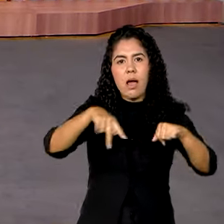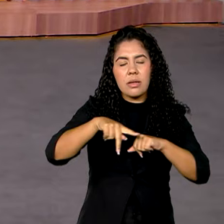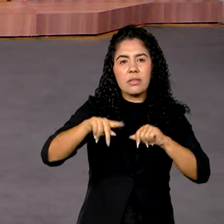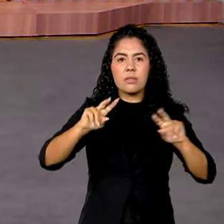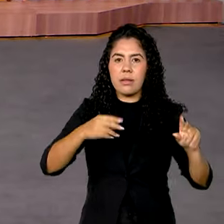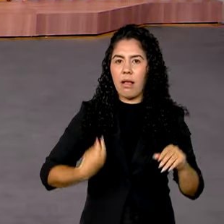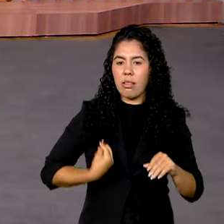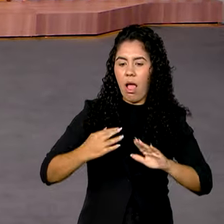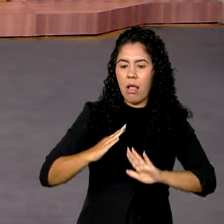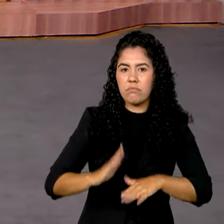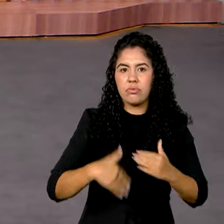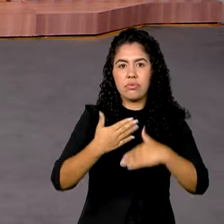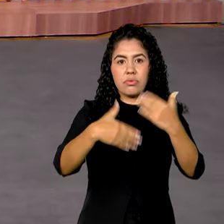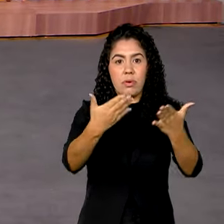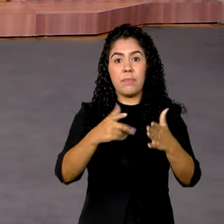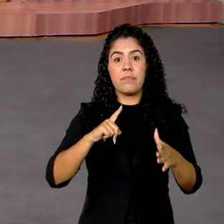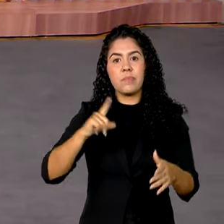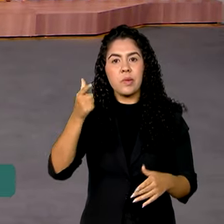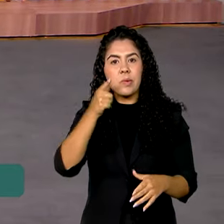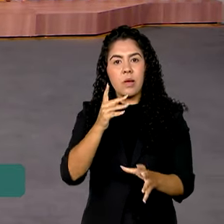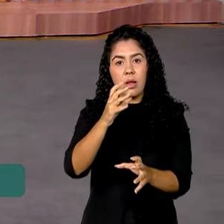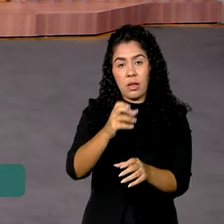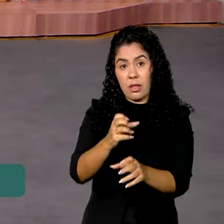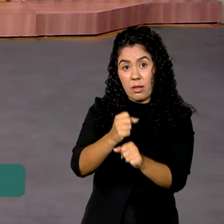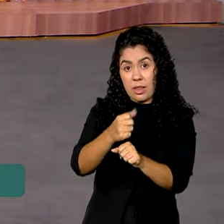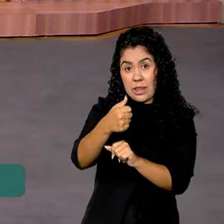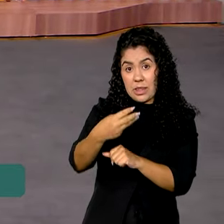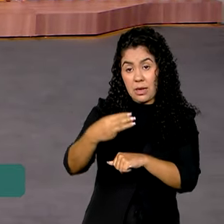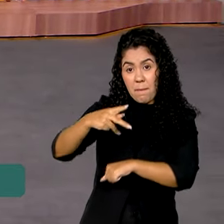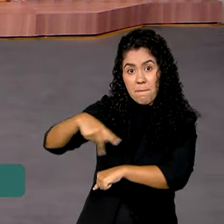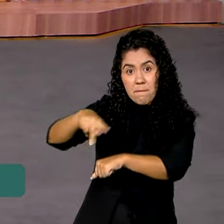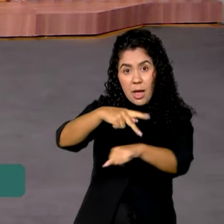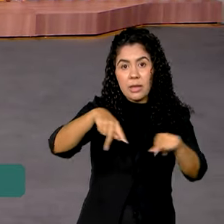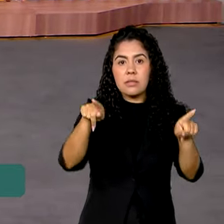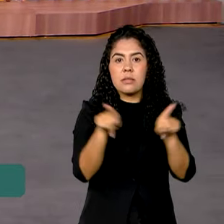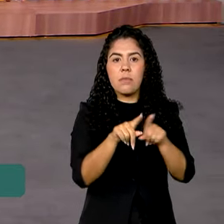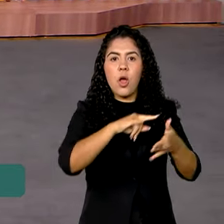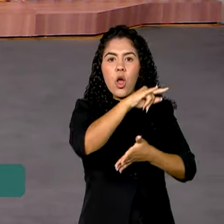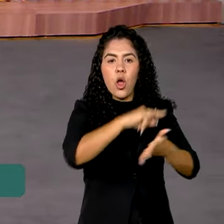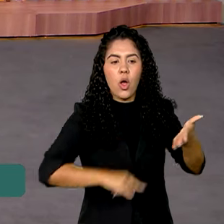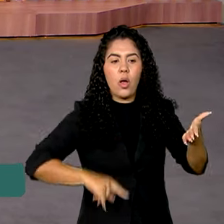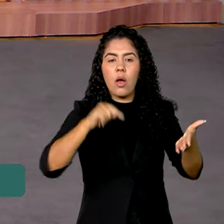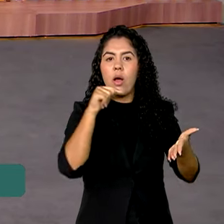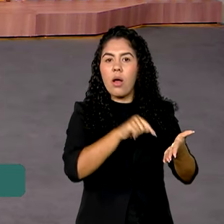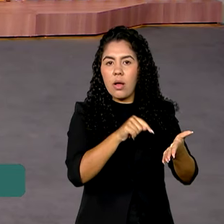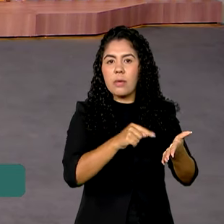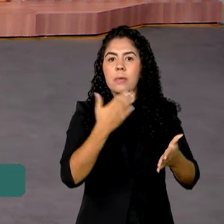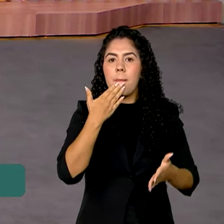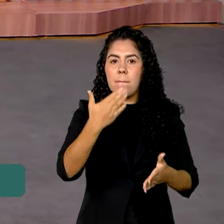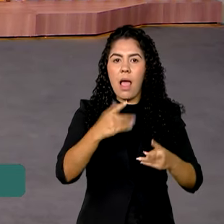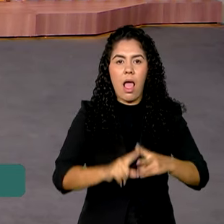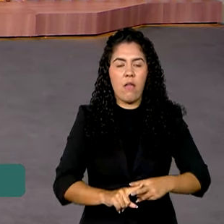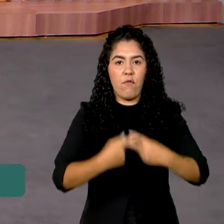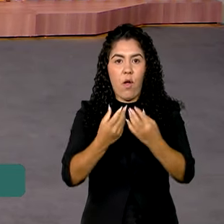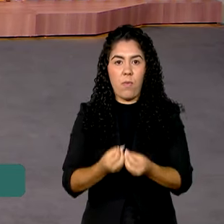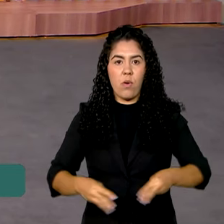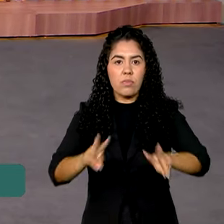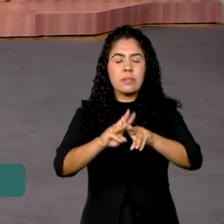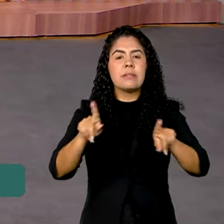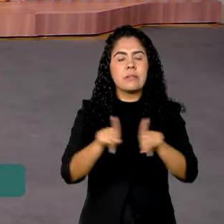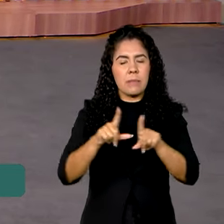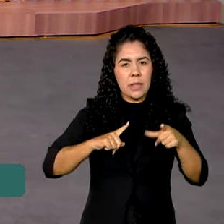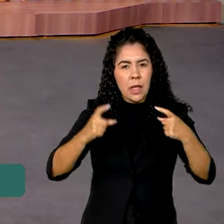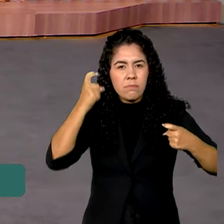de 13 novos países no bloco e a declaração final que pede a reforma da ONU e expressa preocupação com os